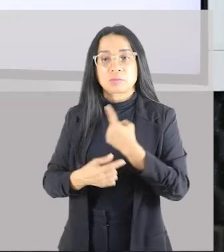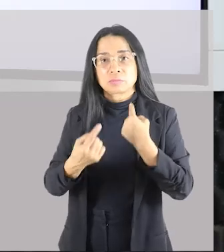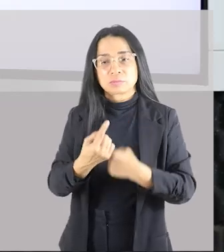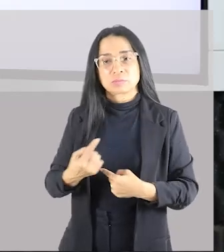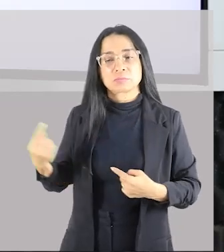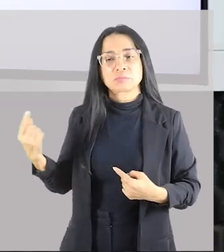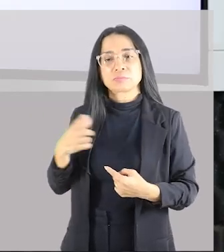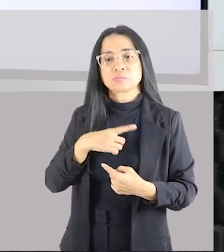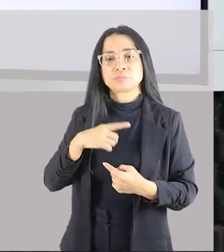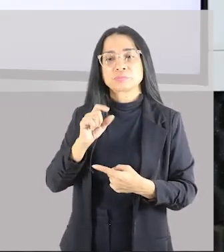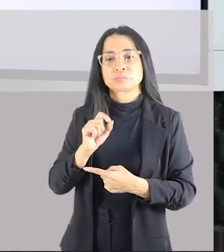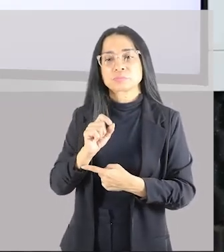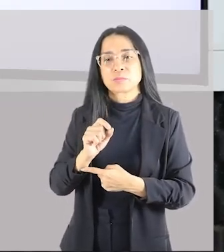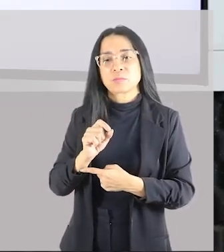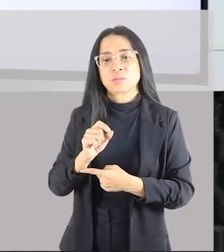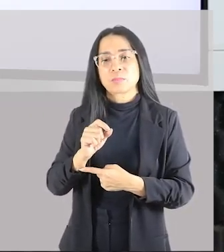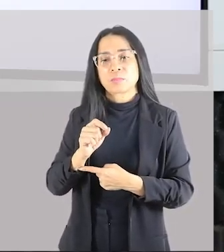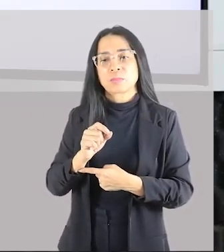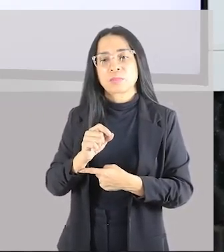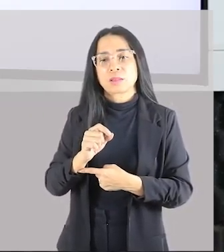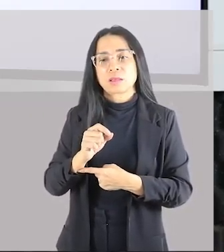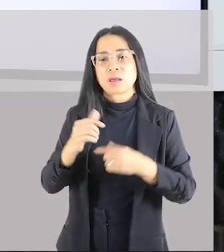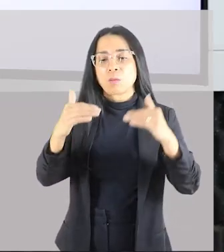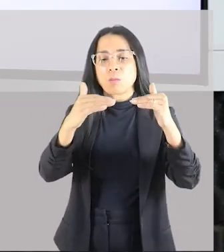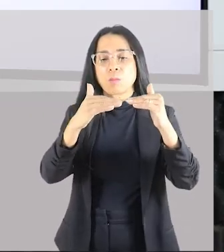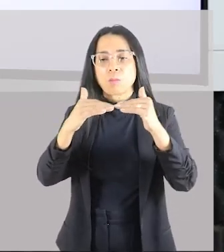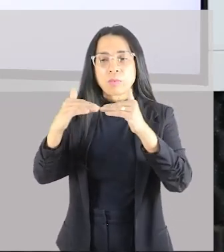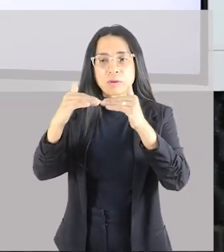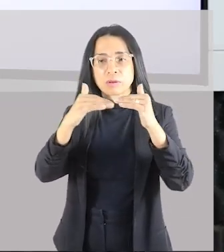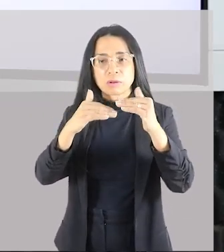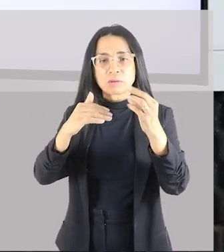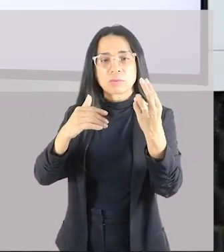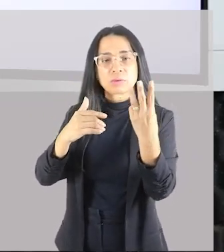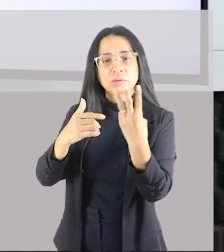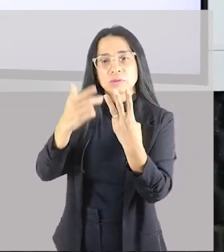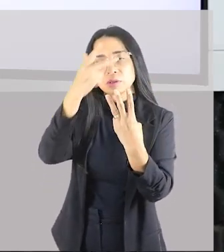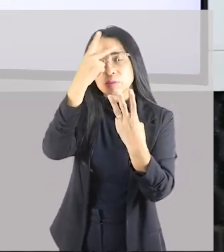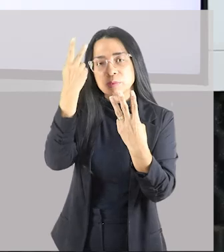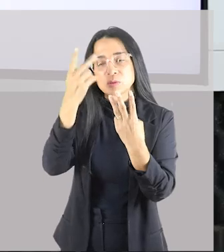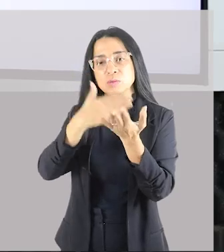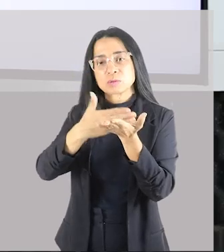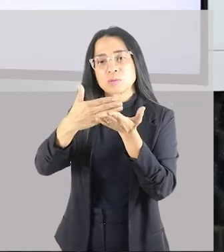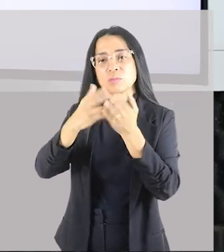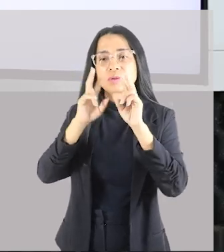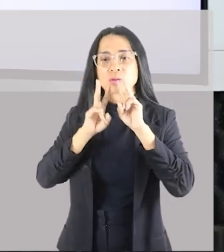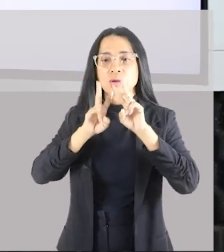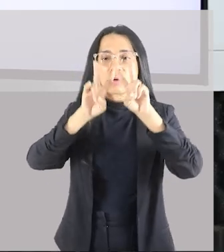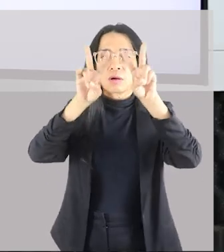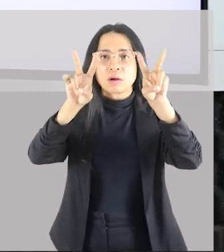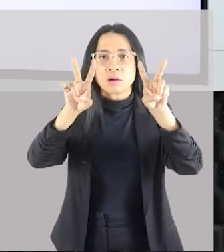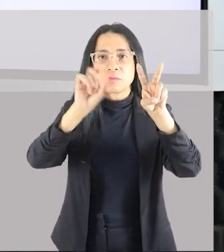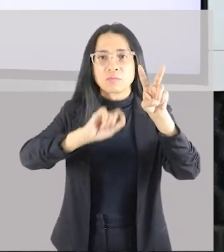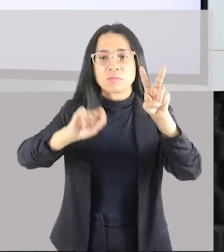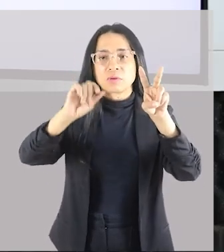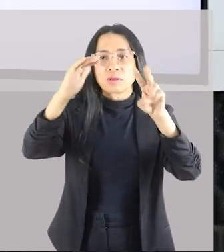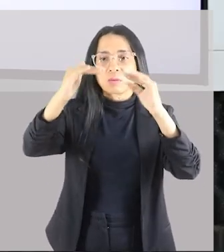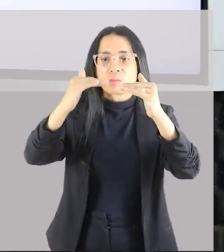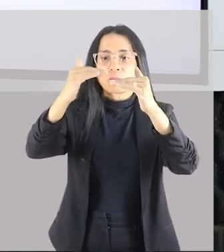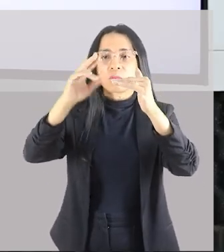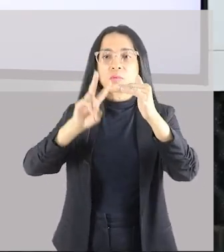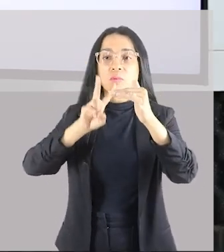caso, a gente tem uma tentativa de equilíbrio. As 3 pessoas passam a olhar o que está para além, né, da